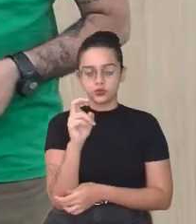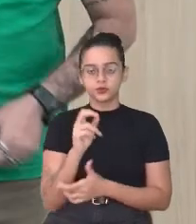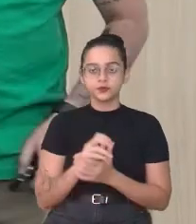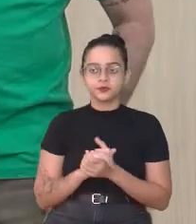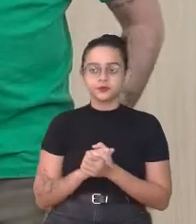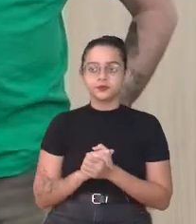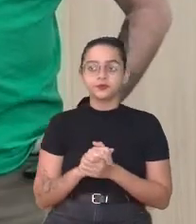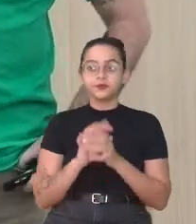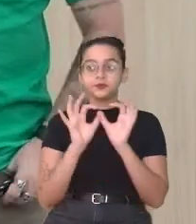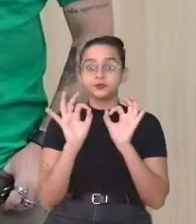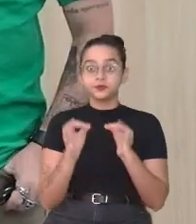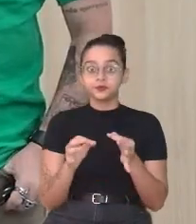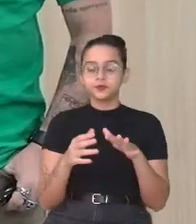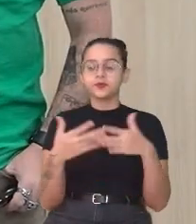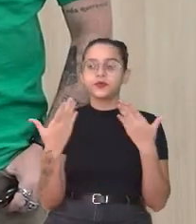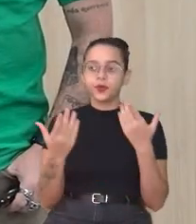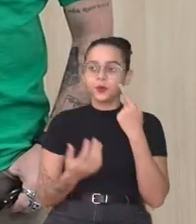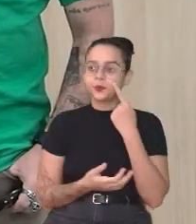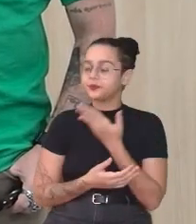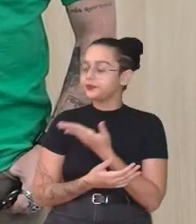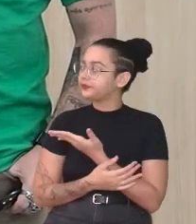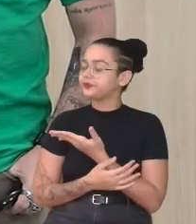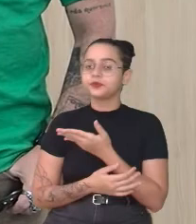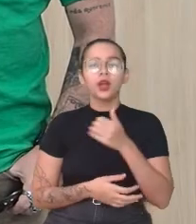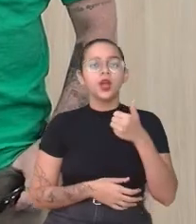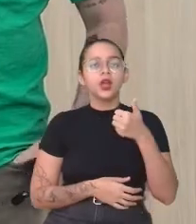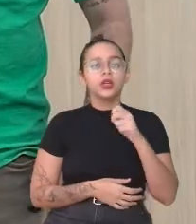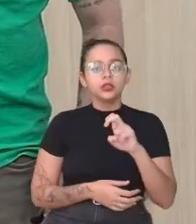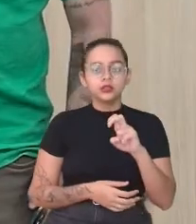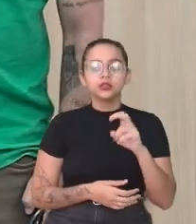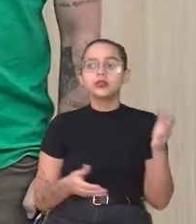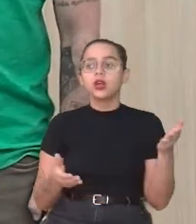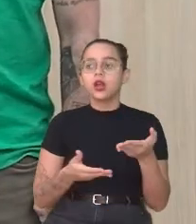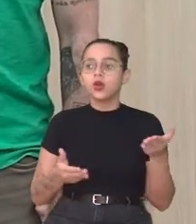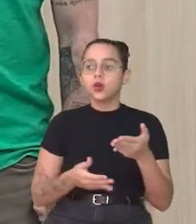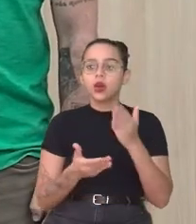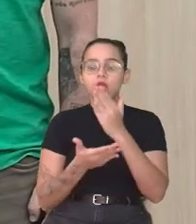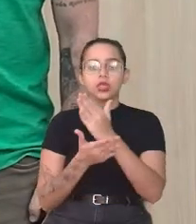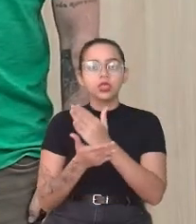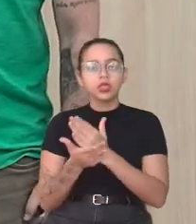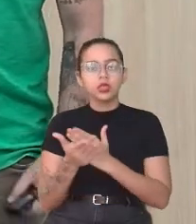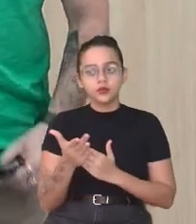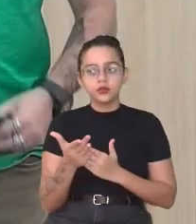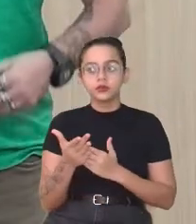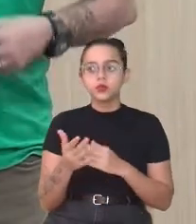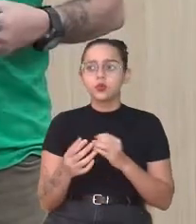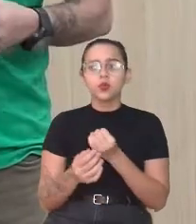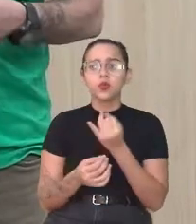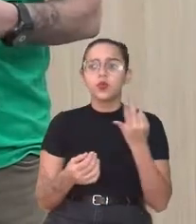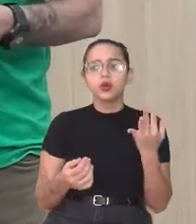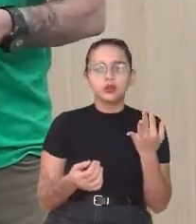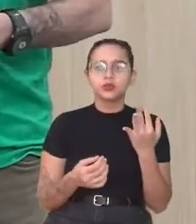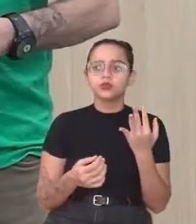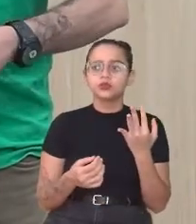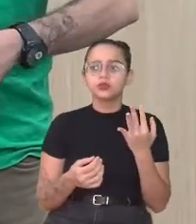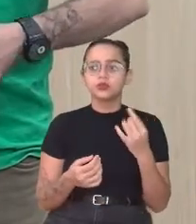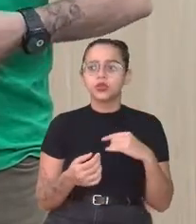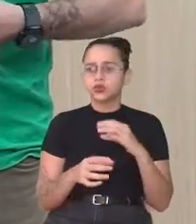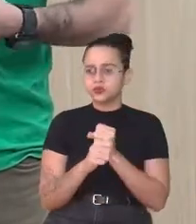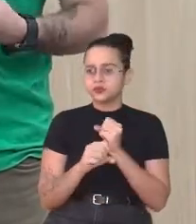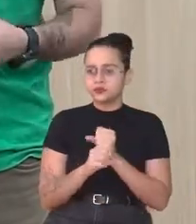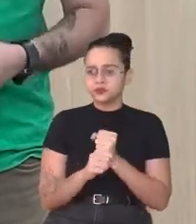52,5. Tá certo? Então, olha, 15, nesse caso aqui, ó, dividido por quanto? Ou seja, eu não estou